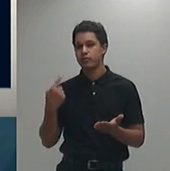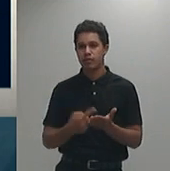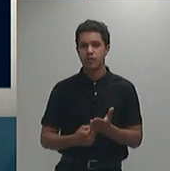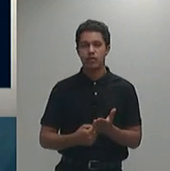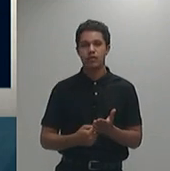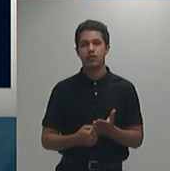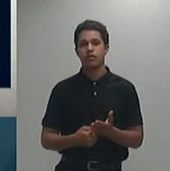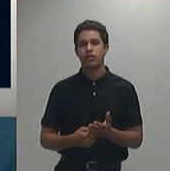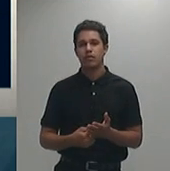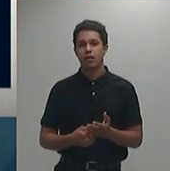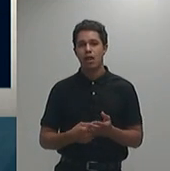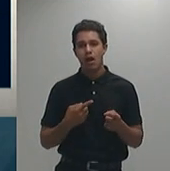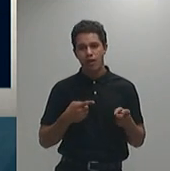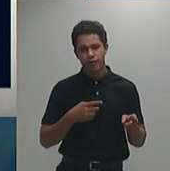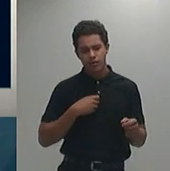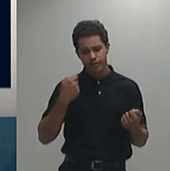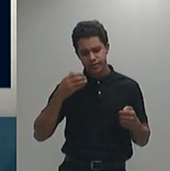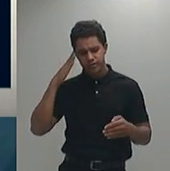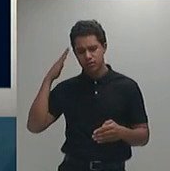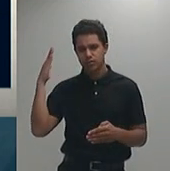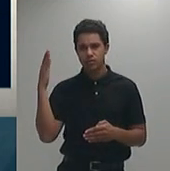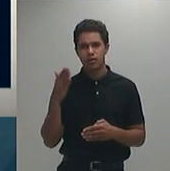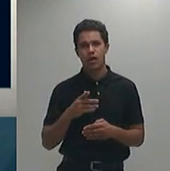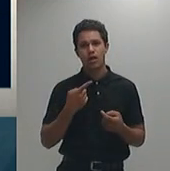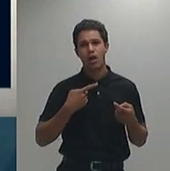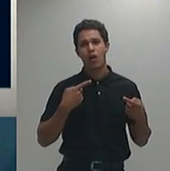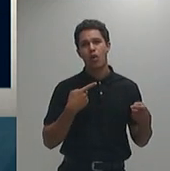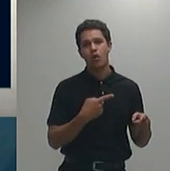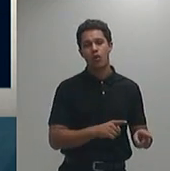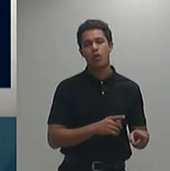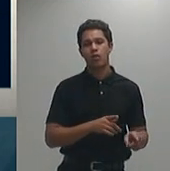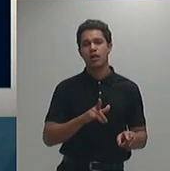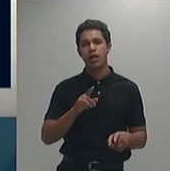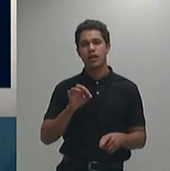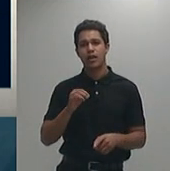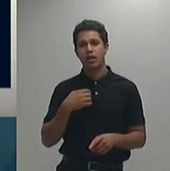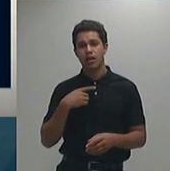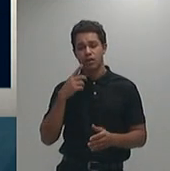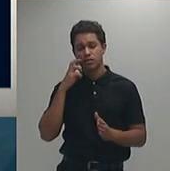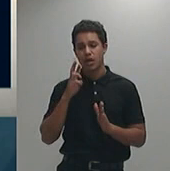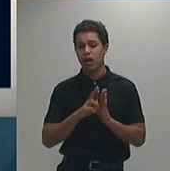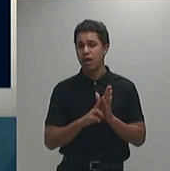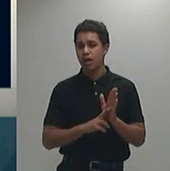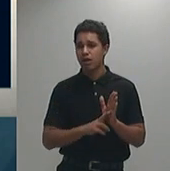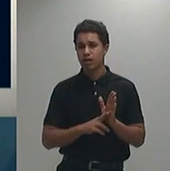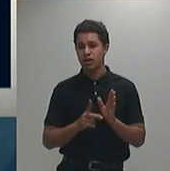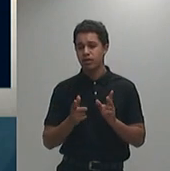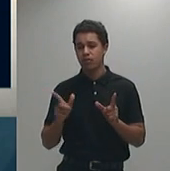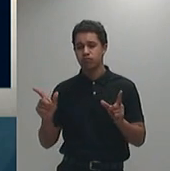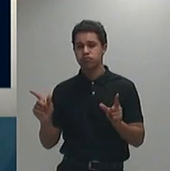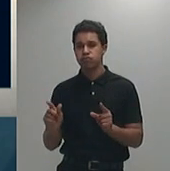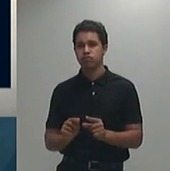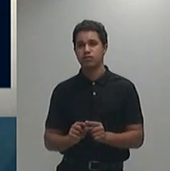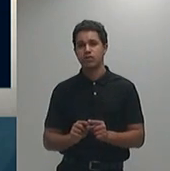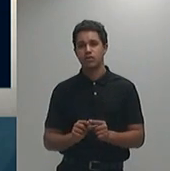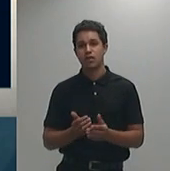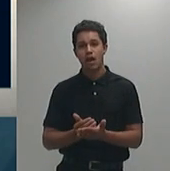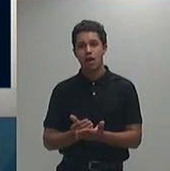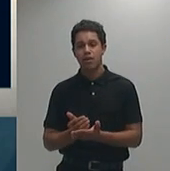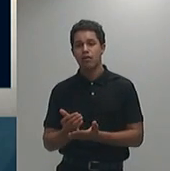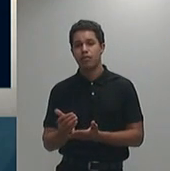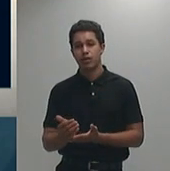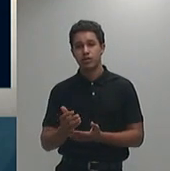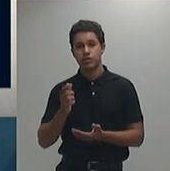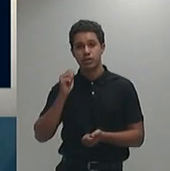afronta deve ser direta contra a literalidade da Norma e não deduzível a partir de